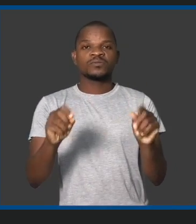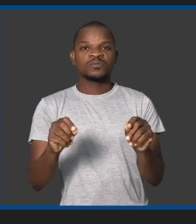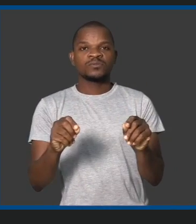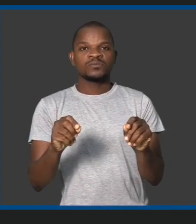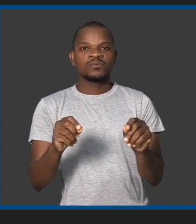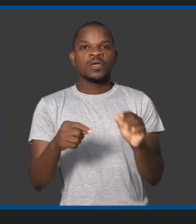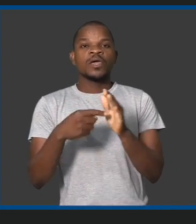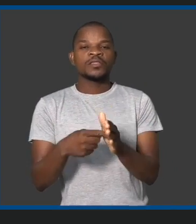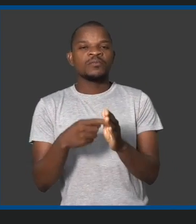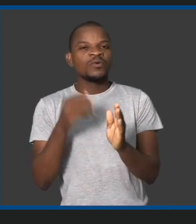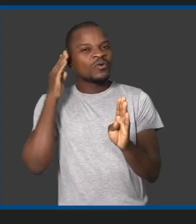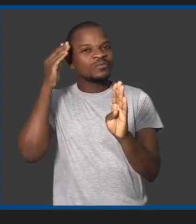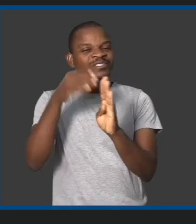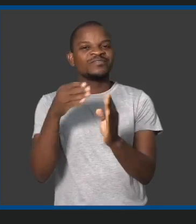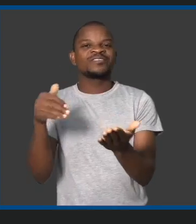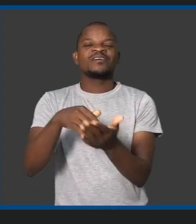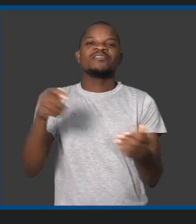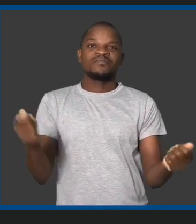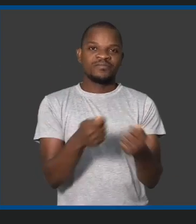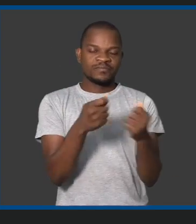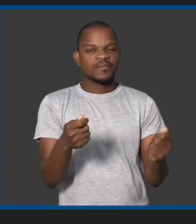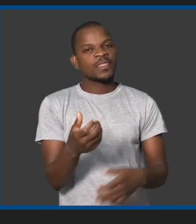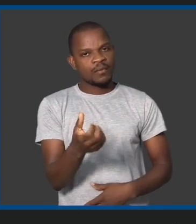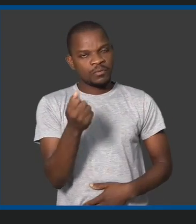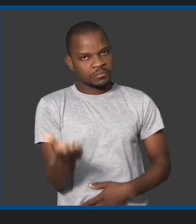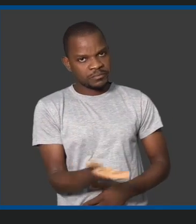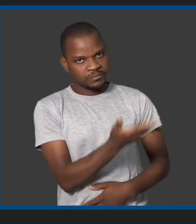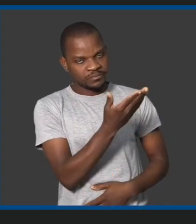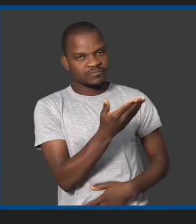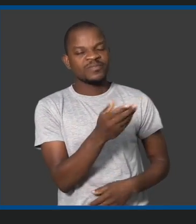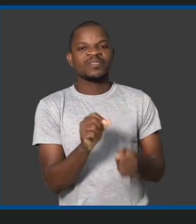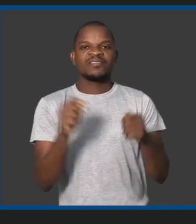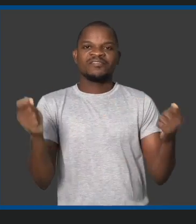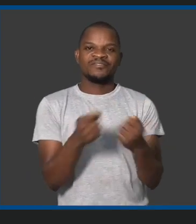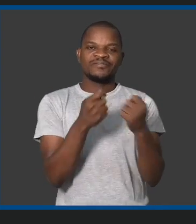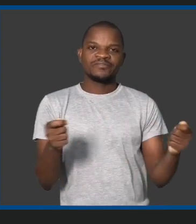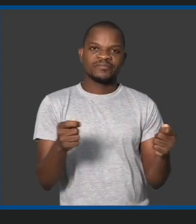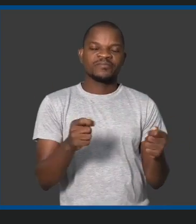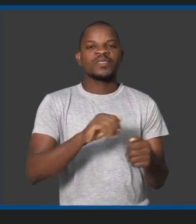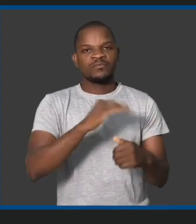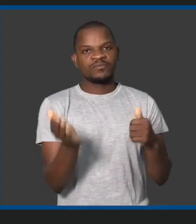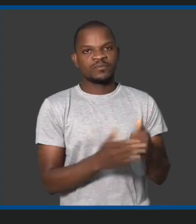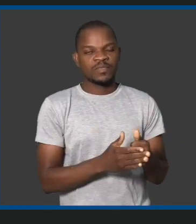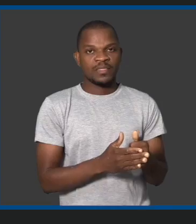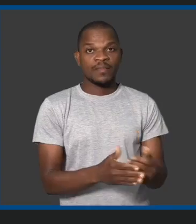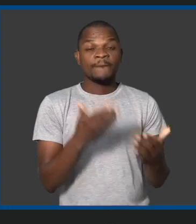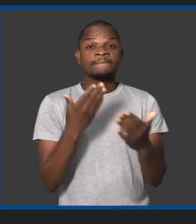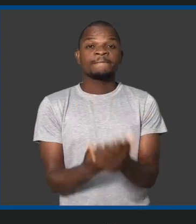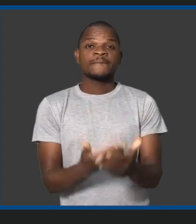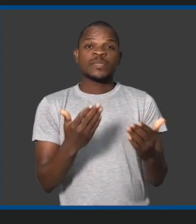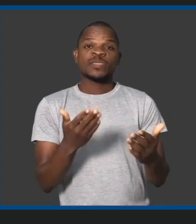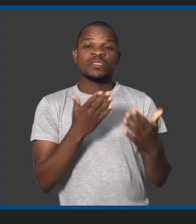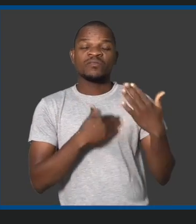Automaticamente, se vocês irem com o objetivo deles festejarem, aproveitam, vão lá, fazem aquele vosso trabalho e voltem.